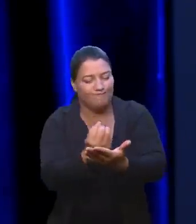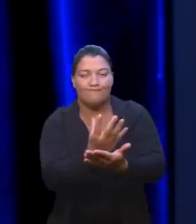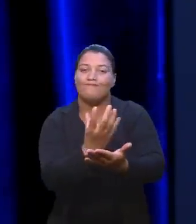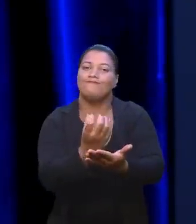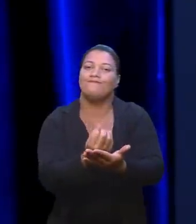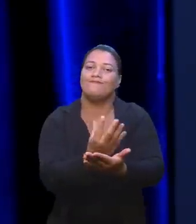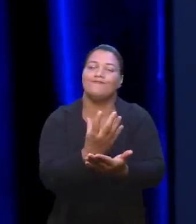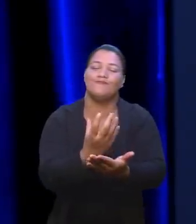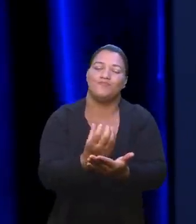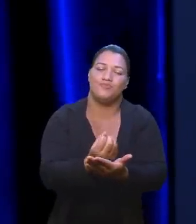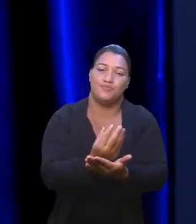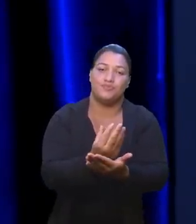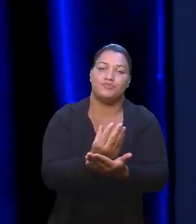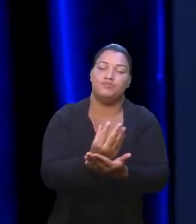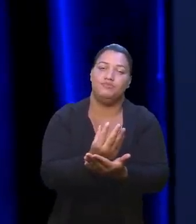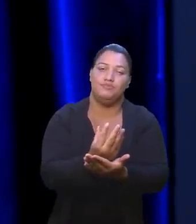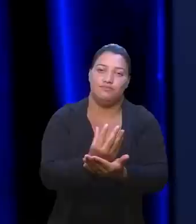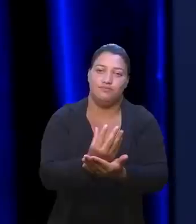espírita